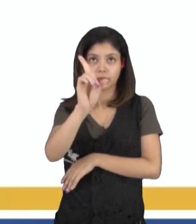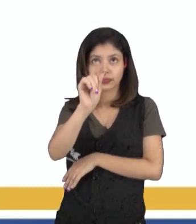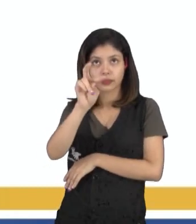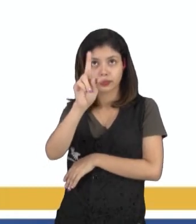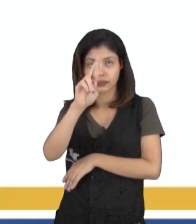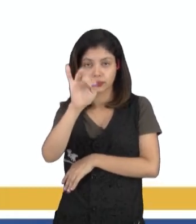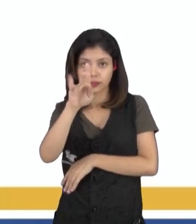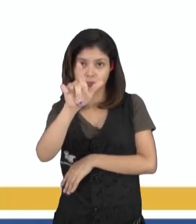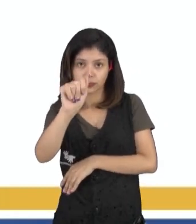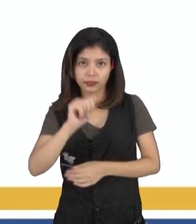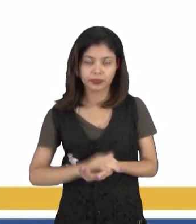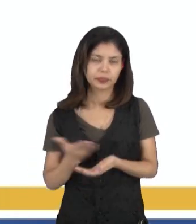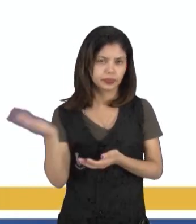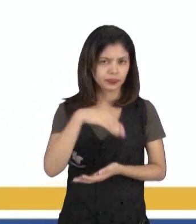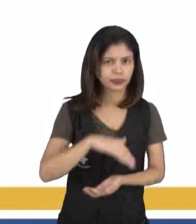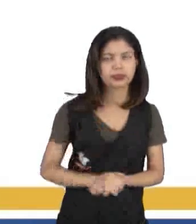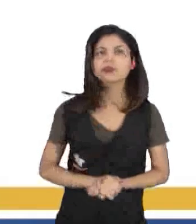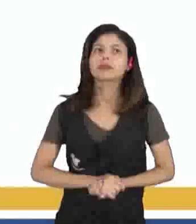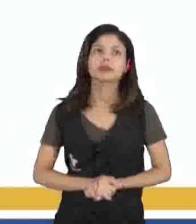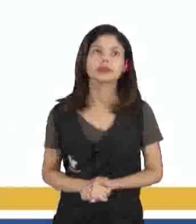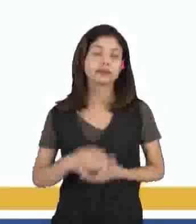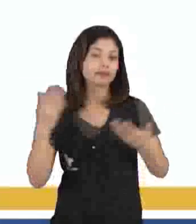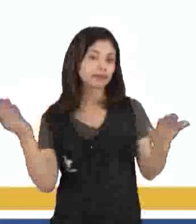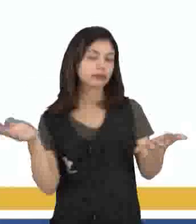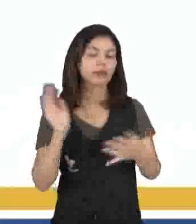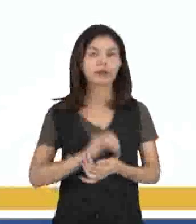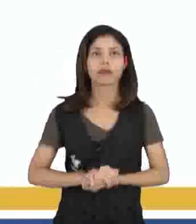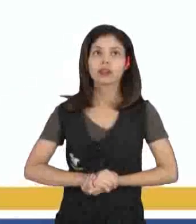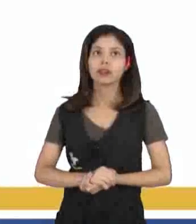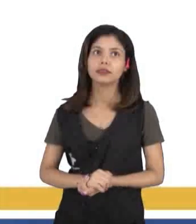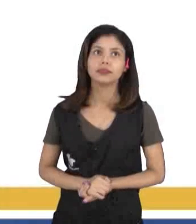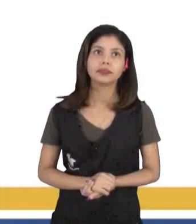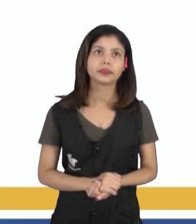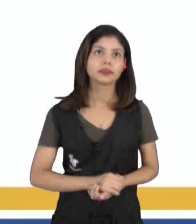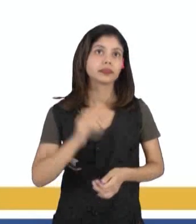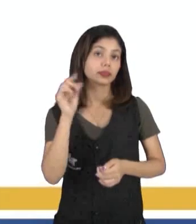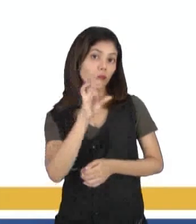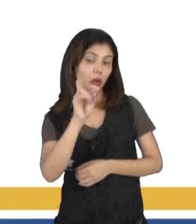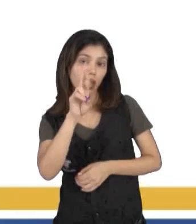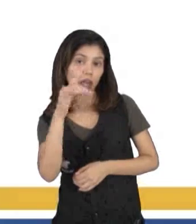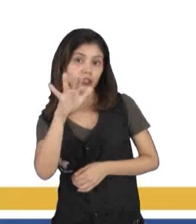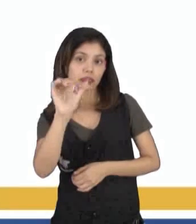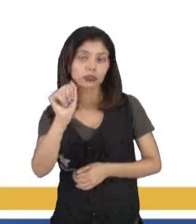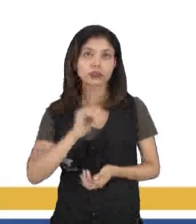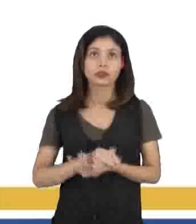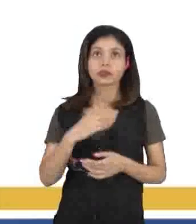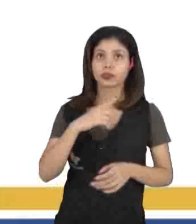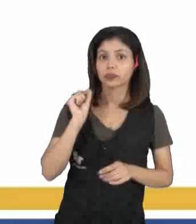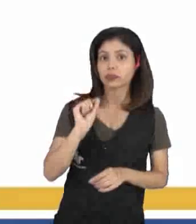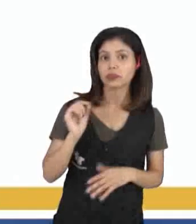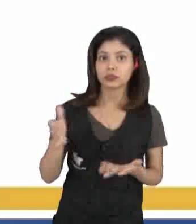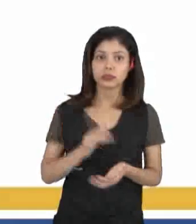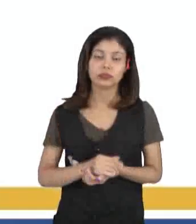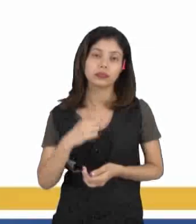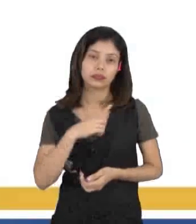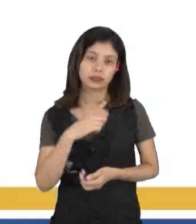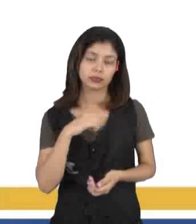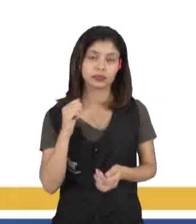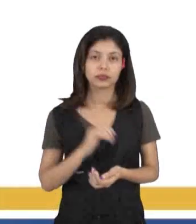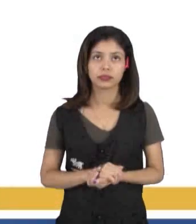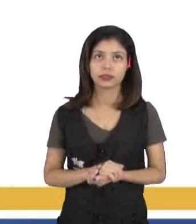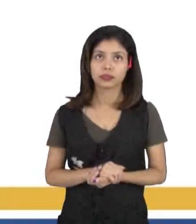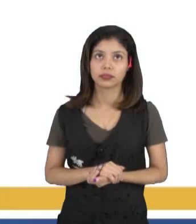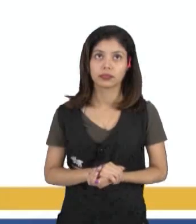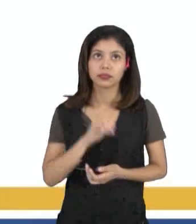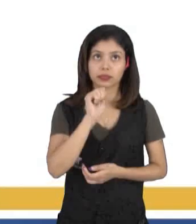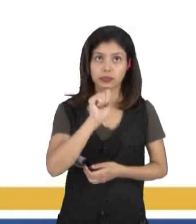adverbial, tá bom? Vamos lá? Então, as orações subordinadas adverbiais, elas exercem função